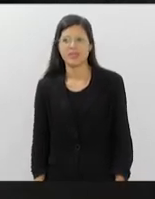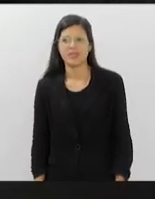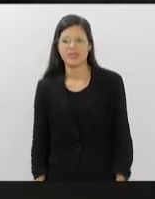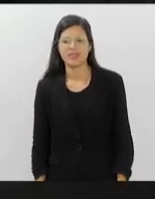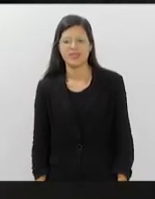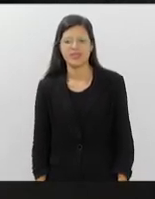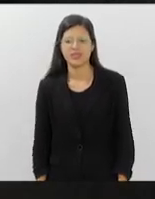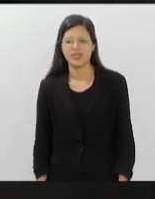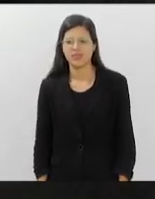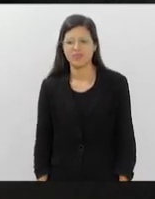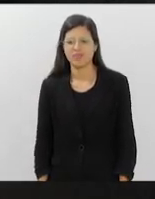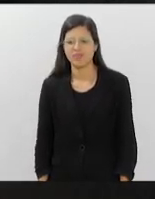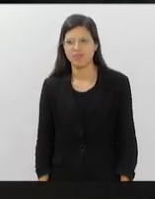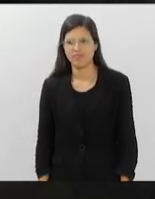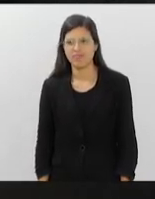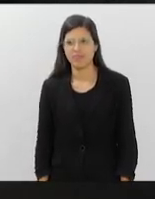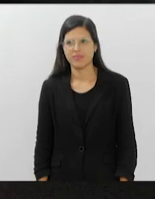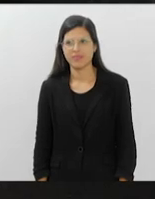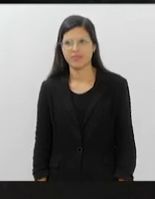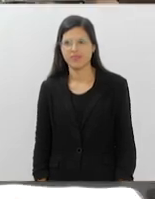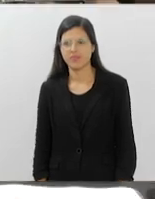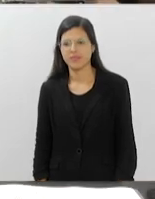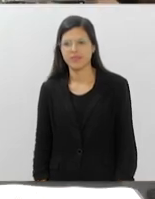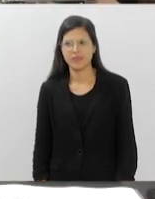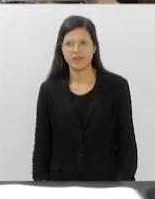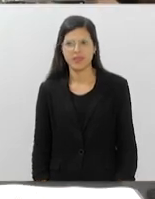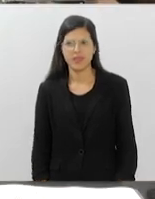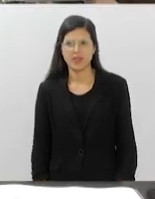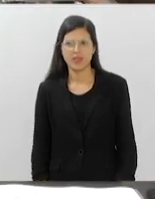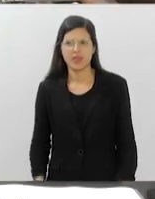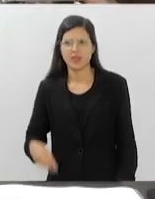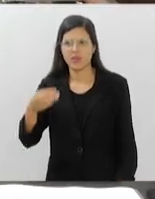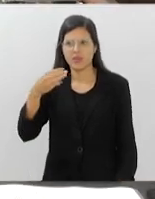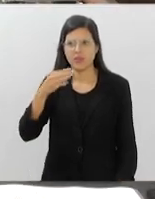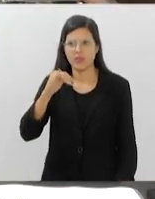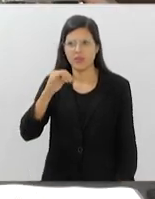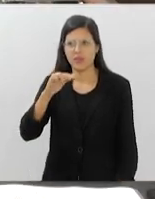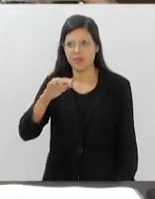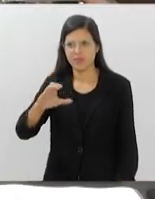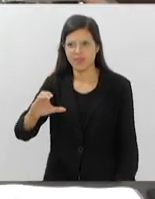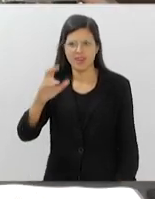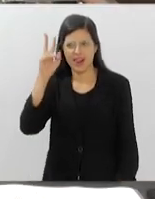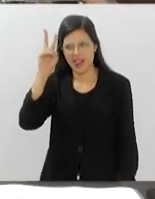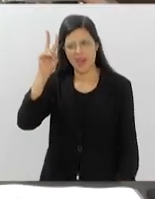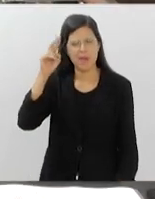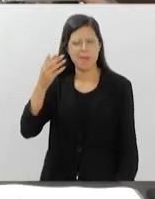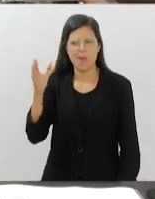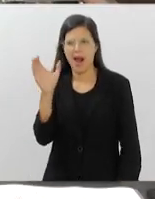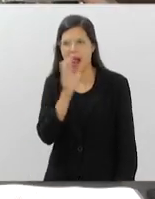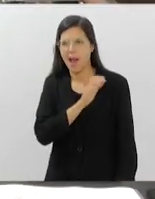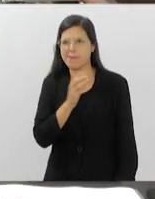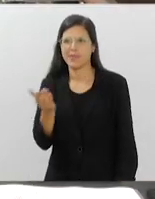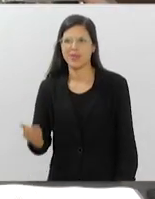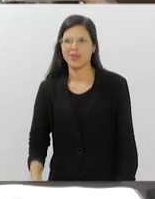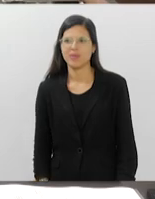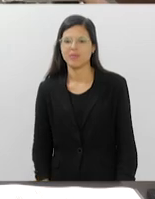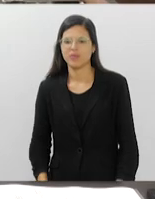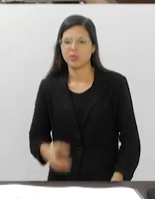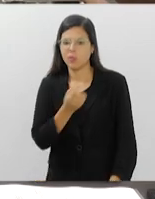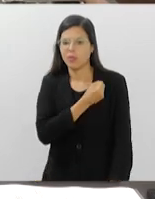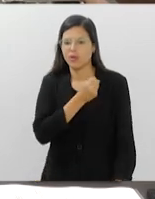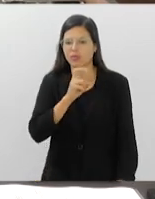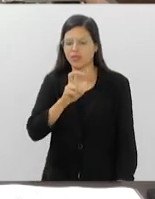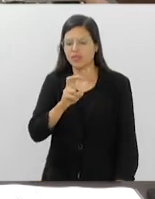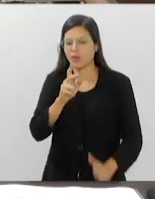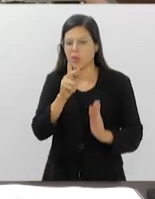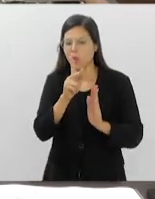o clássico. É que o Mick lembrou logo. Clássico. Anuncio o número 5